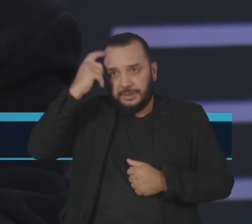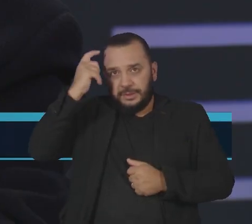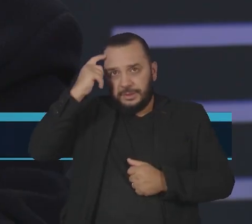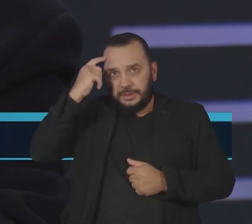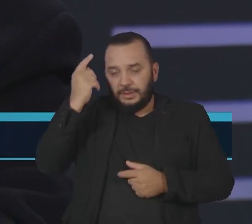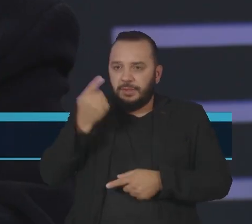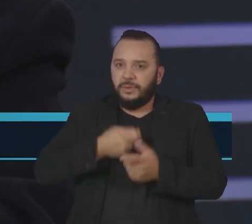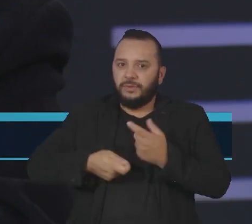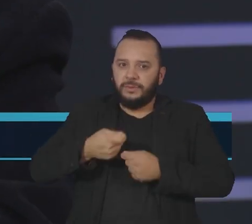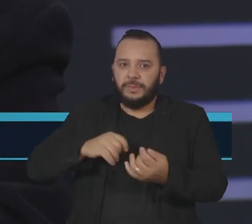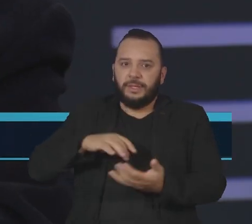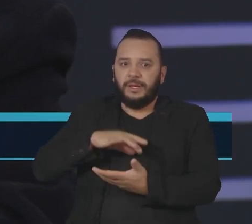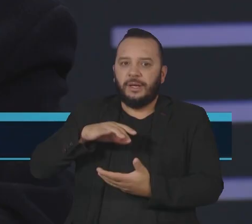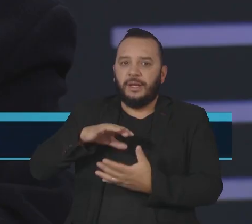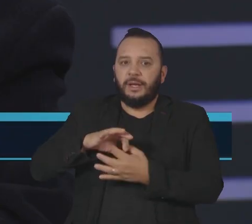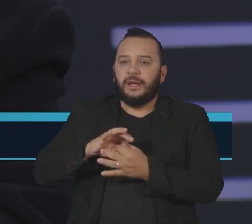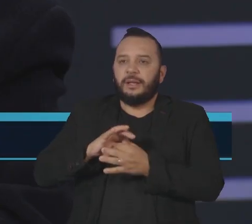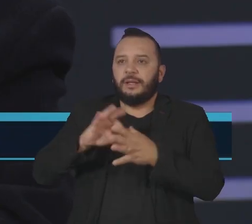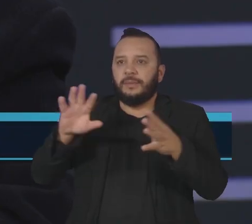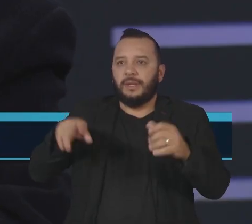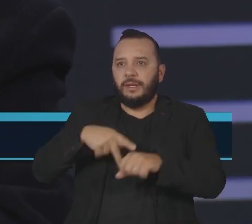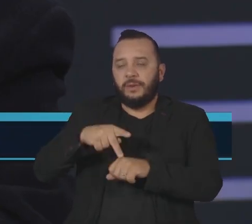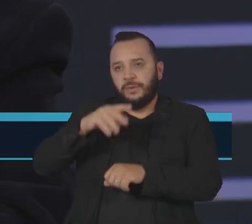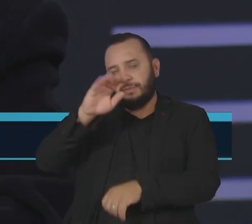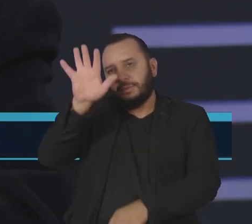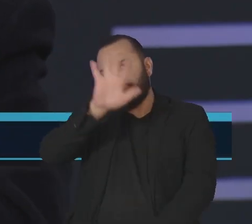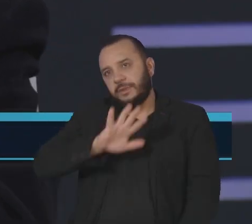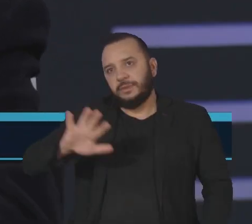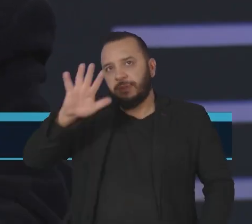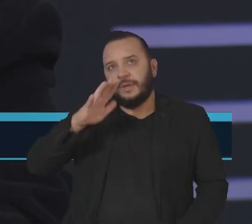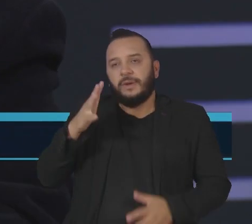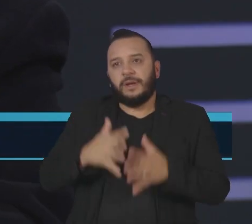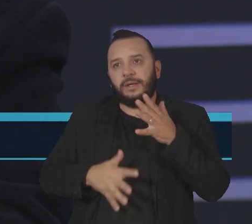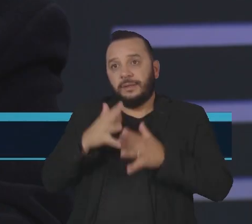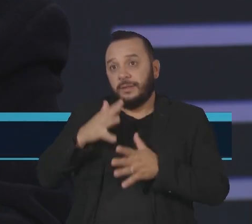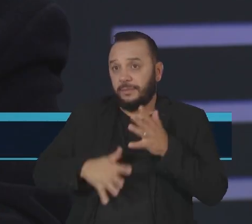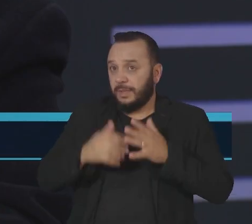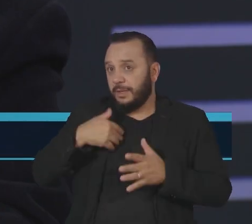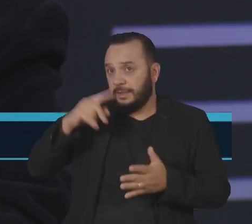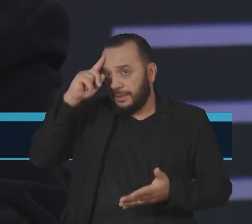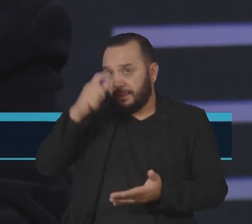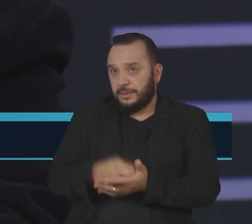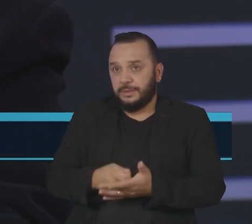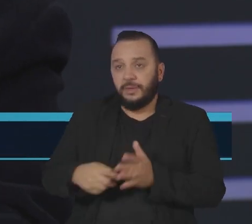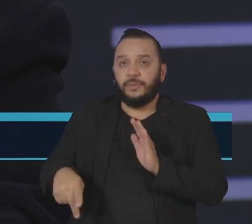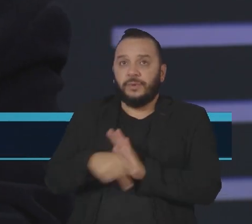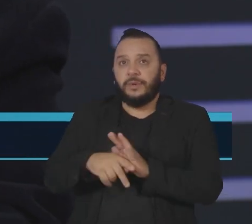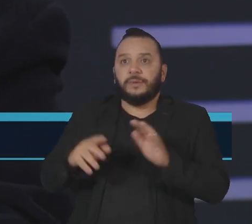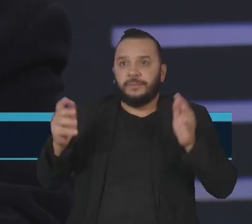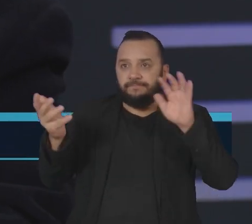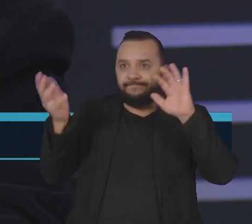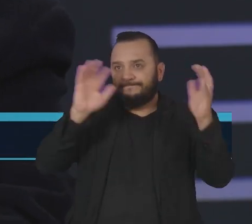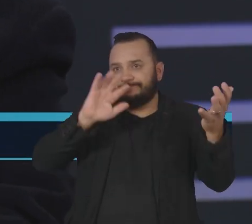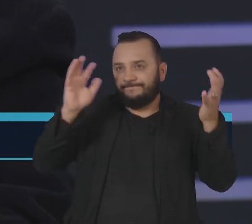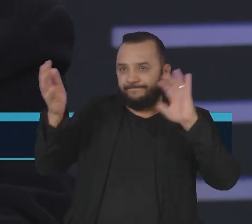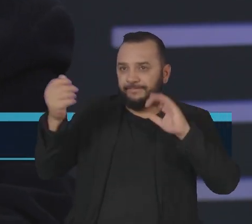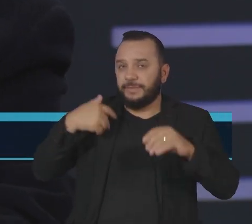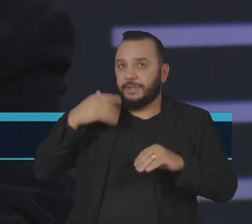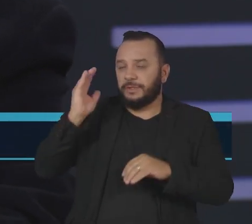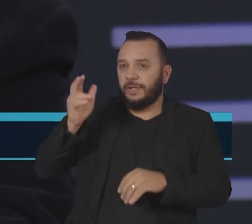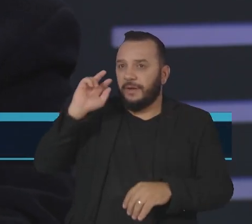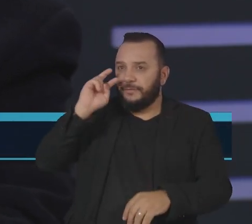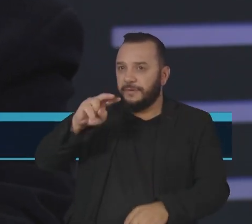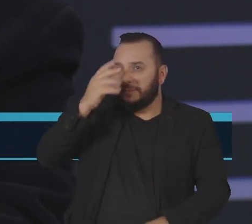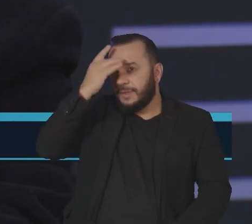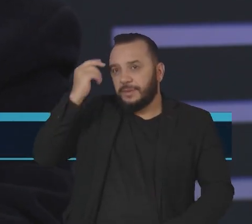liberais nacionais, elas atrapalham determinadas decisões sobre o clima. Eu já vi gente falando isso, né? Por